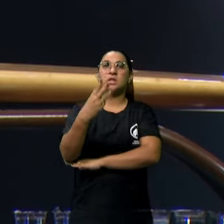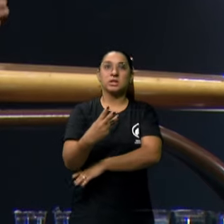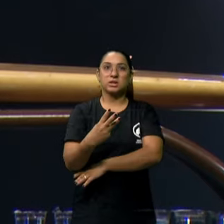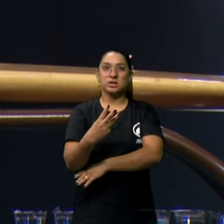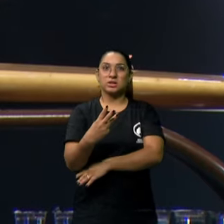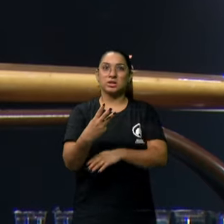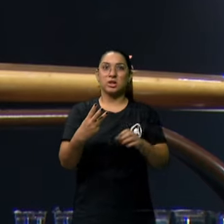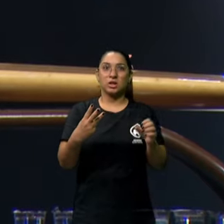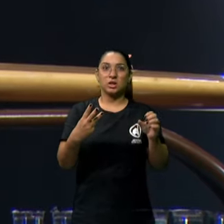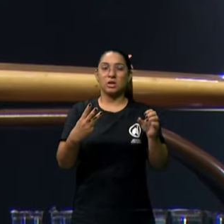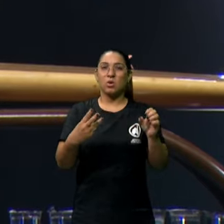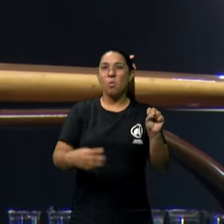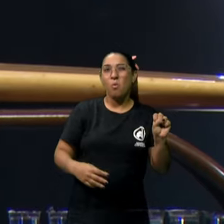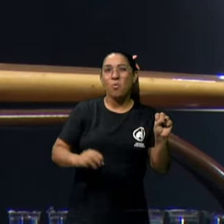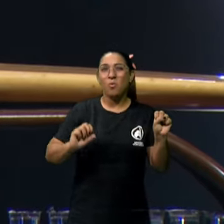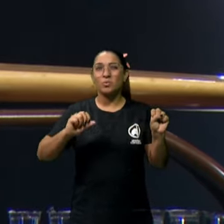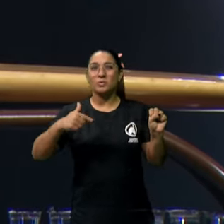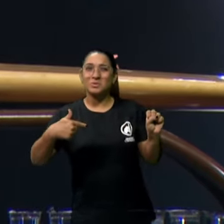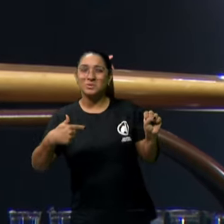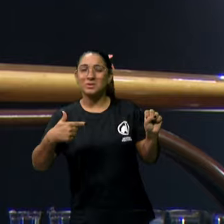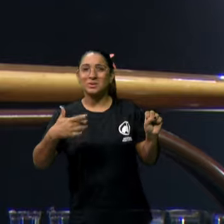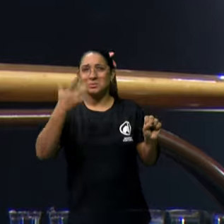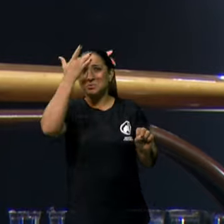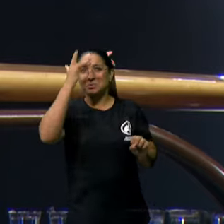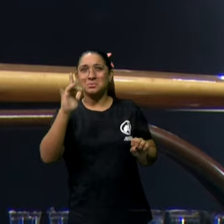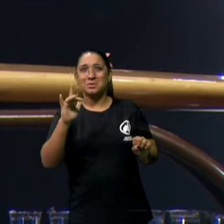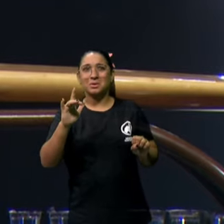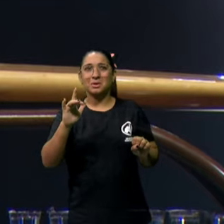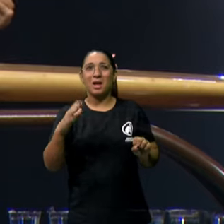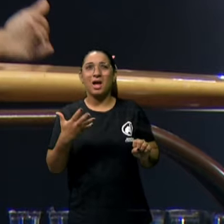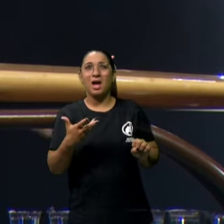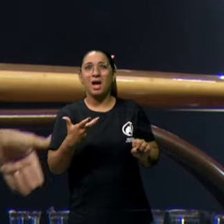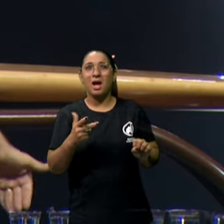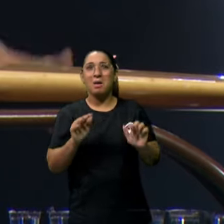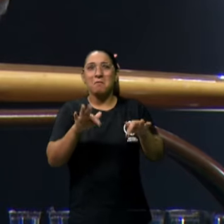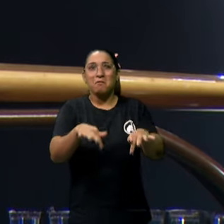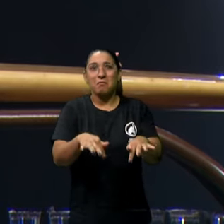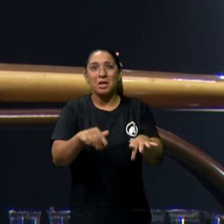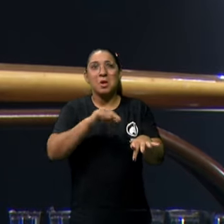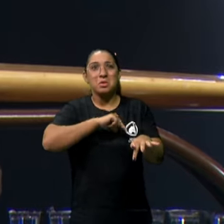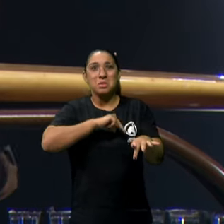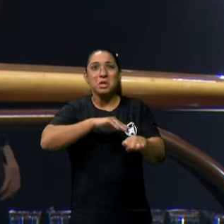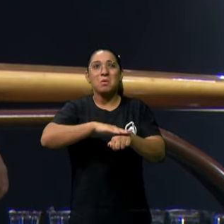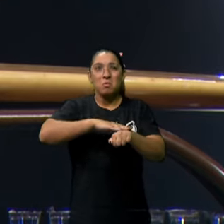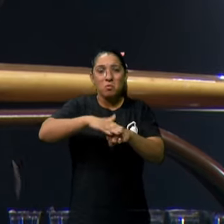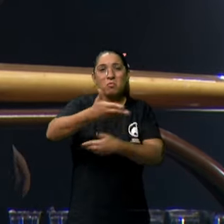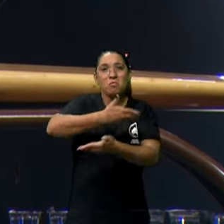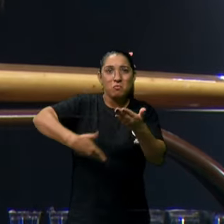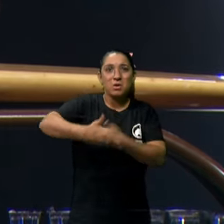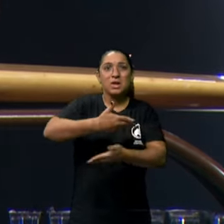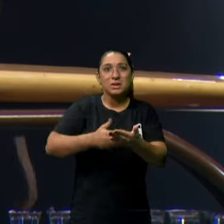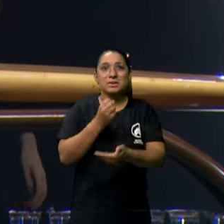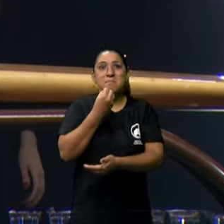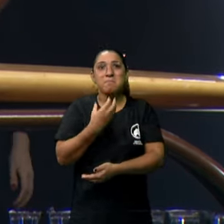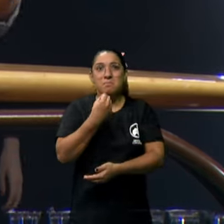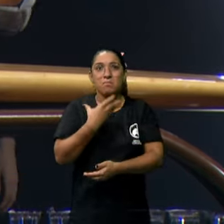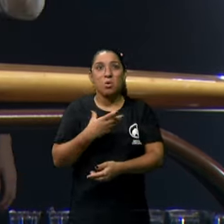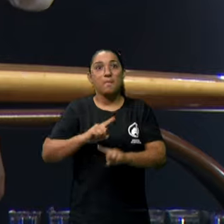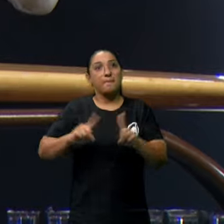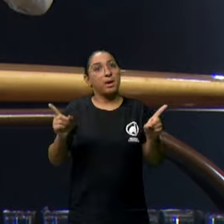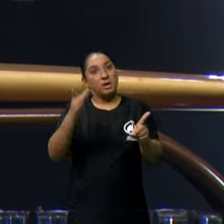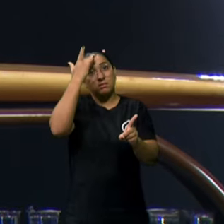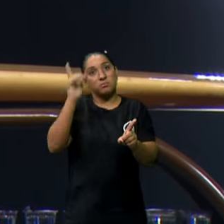8:00 é isso é sete podia ser sete né para acabar mais rápido ainda tem para a gente ter mais tempo né amanhã a gente decide